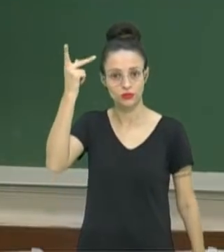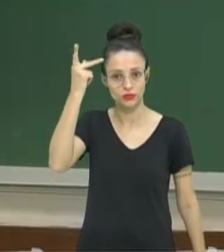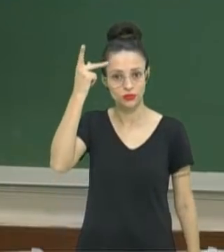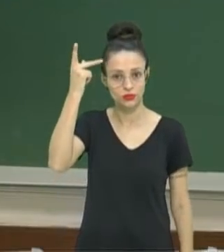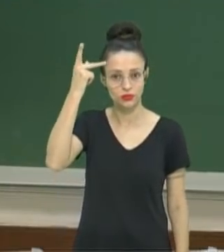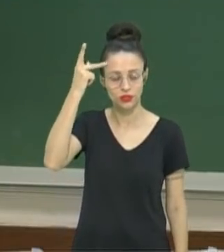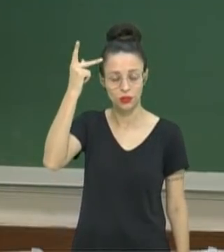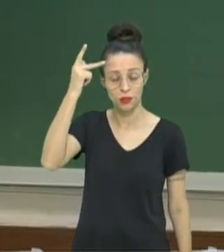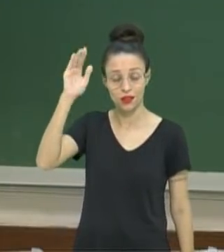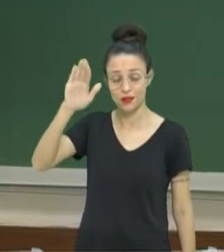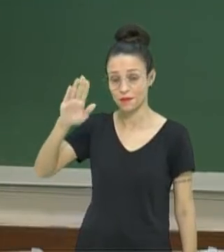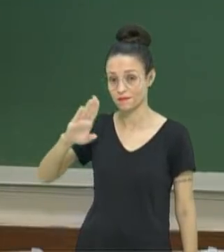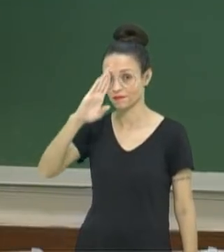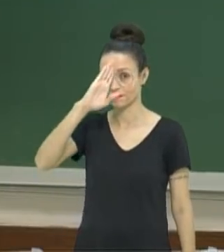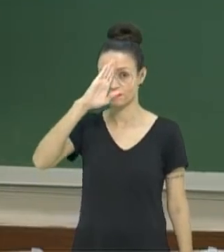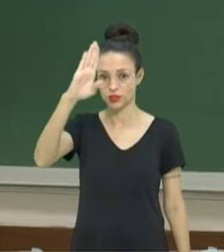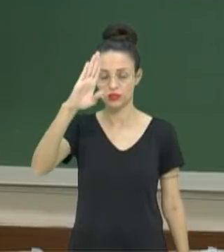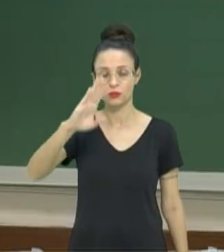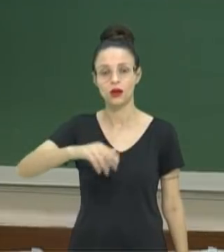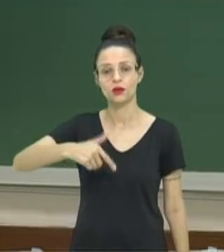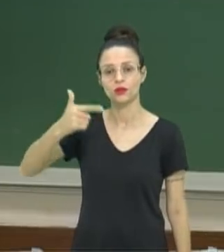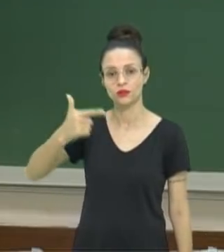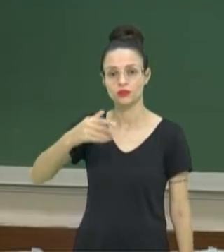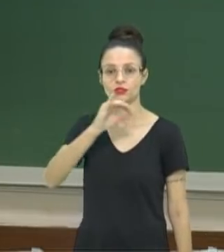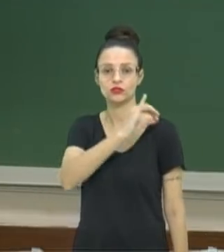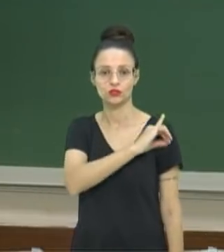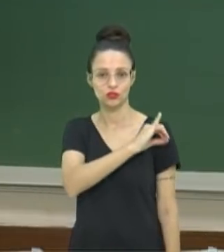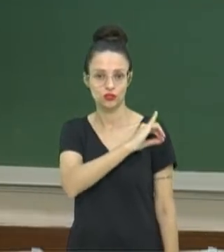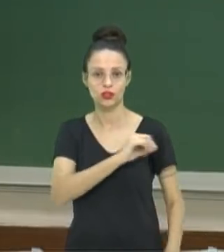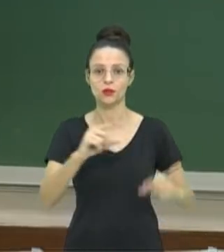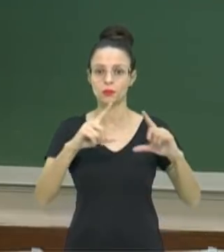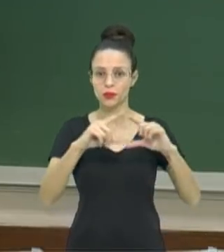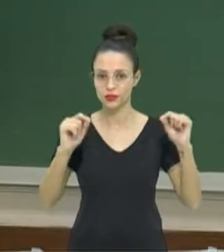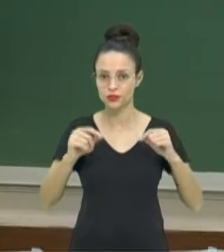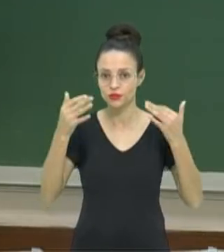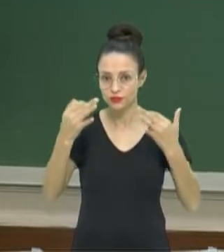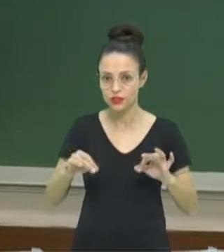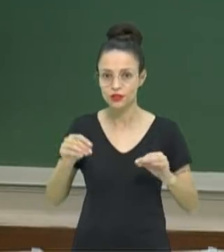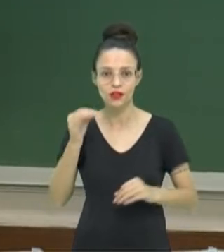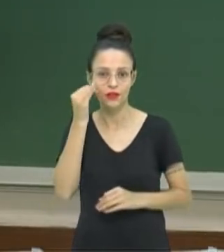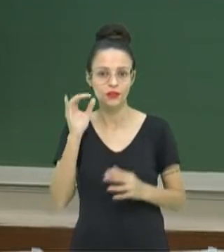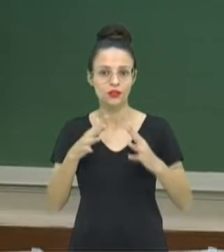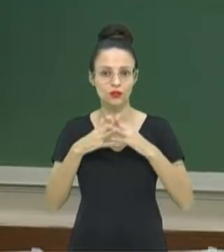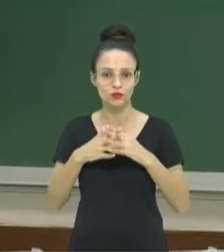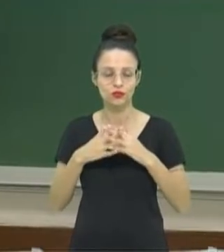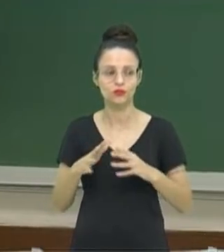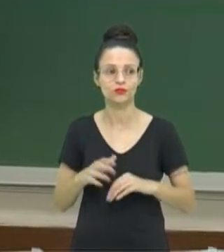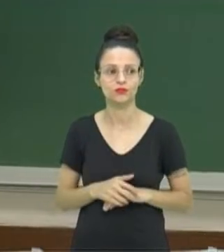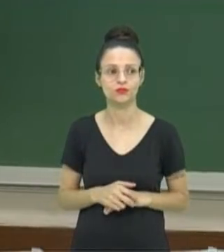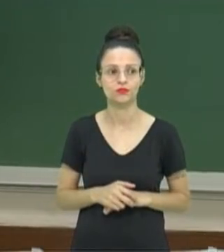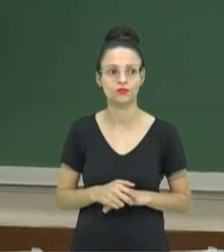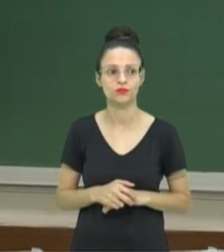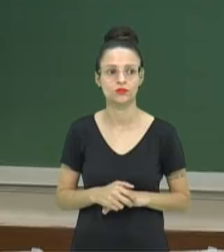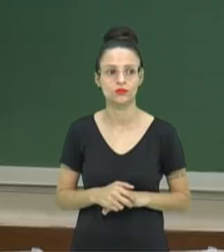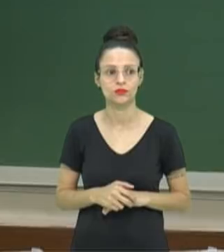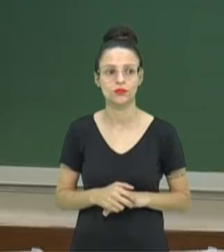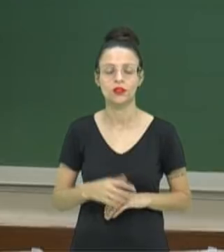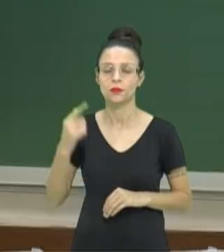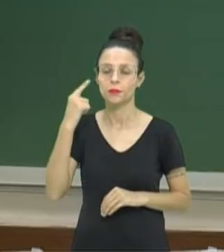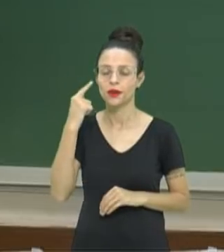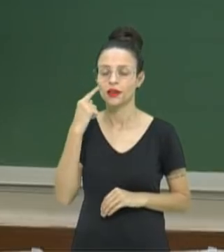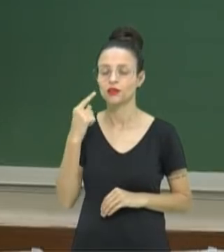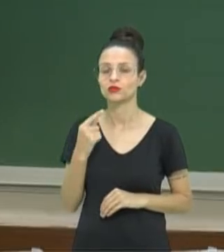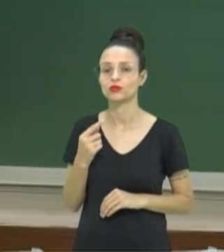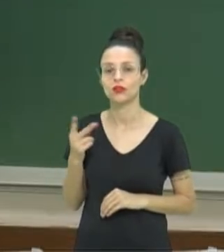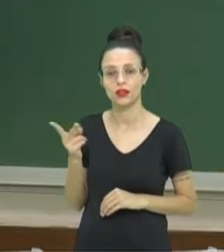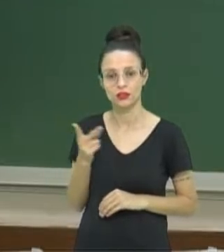Paulo como a grande metrópole, depois Rio de Janeiro e Brasília, certo? Só para não confundir os conceitos ali. E aí, quando eu penso nessas